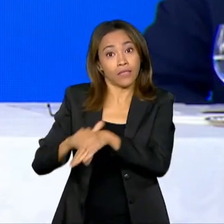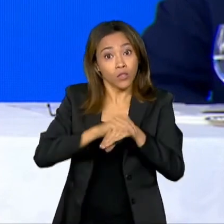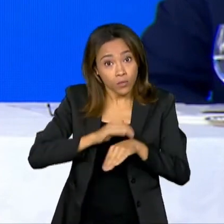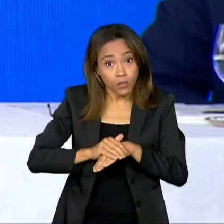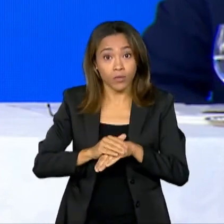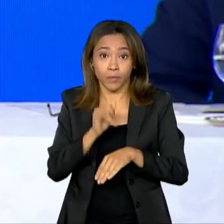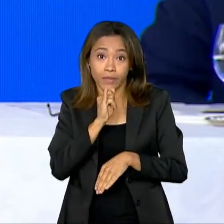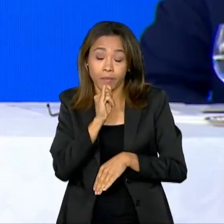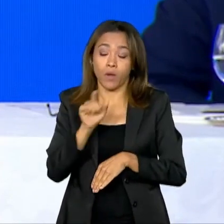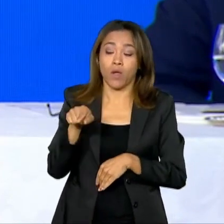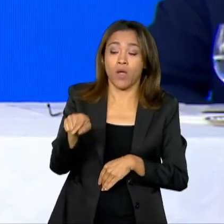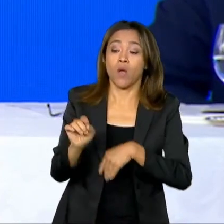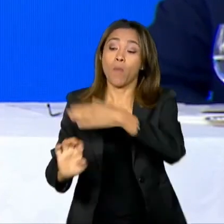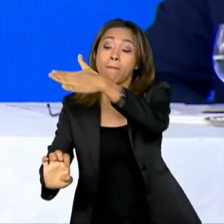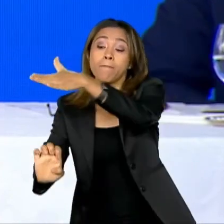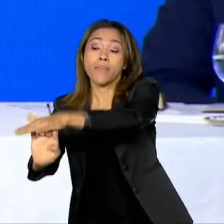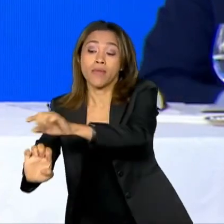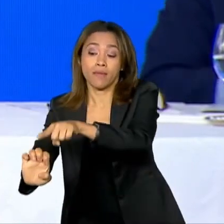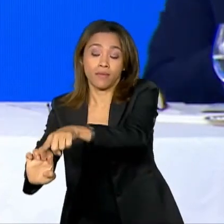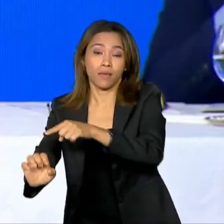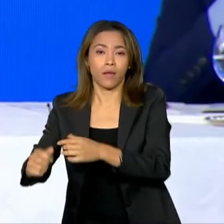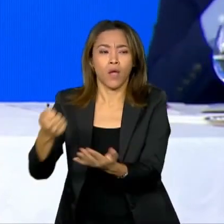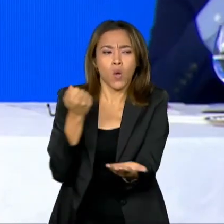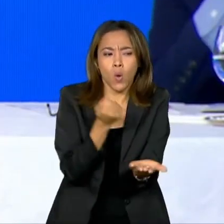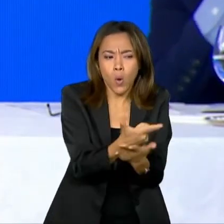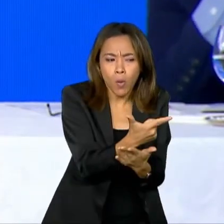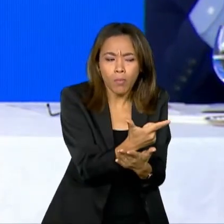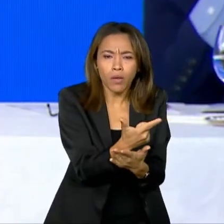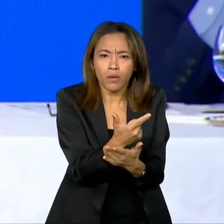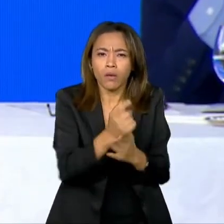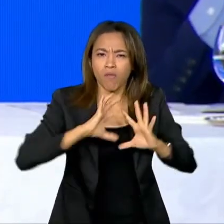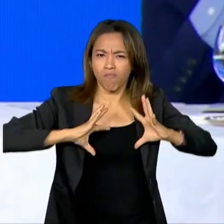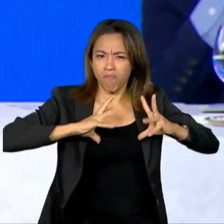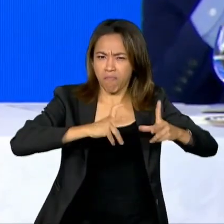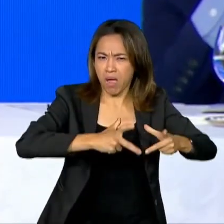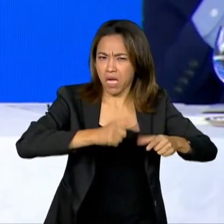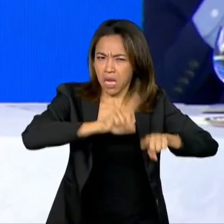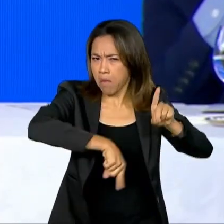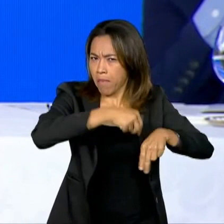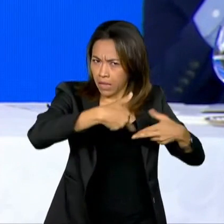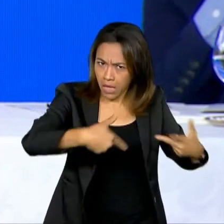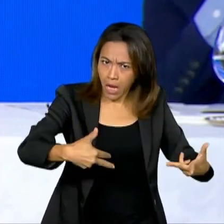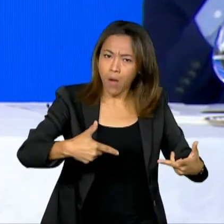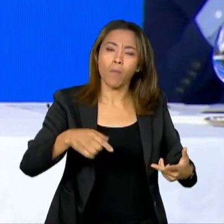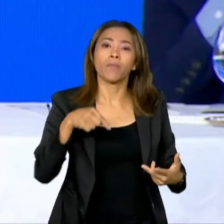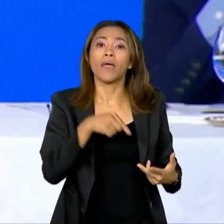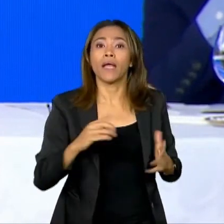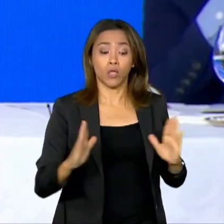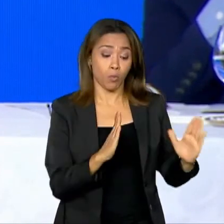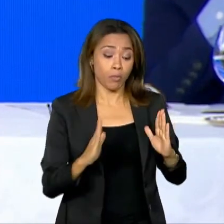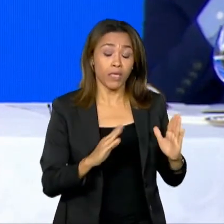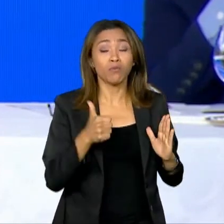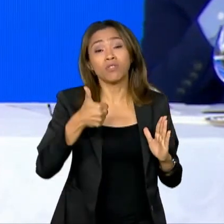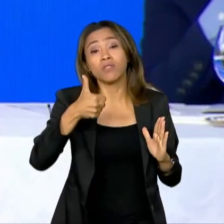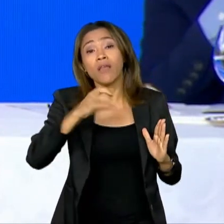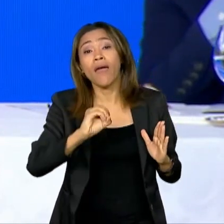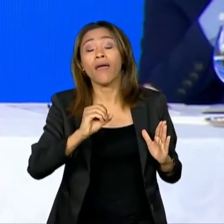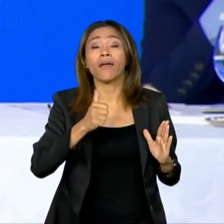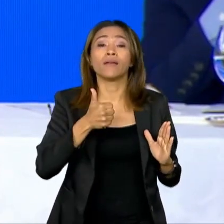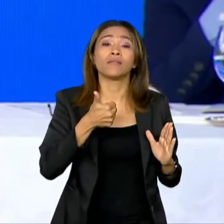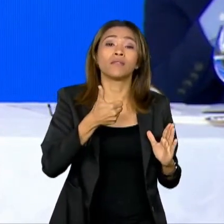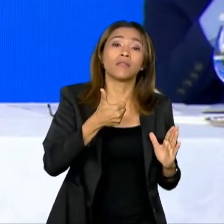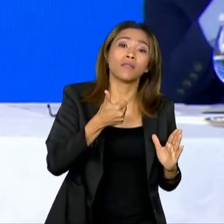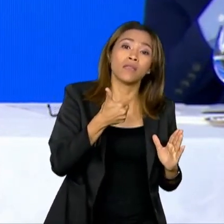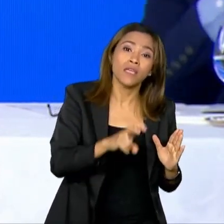empresa adquire uma máquina, um equipamento. Ela deprecia em 10 anos, 15 anos,